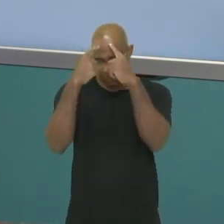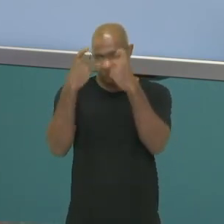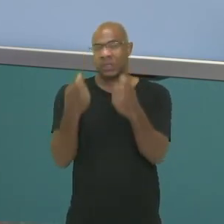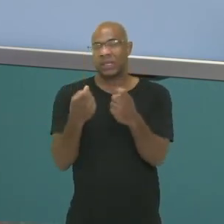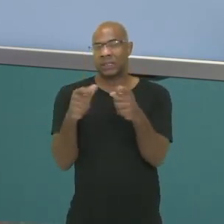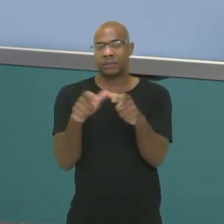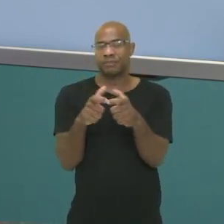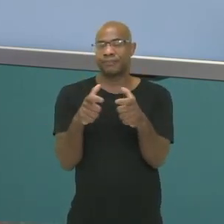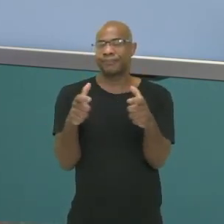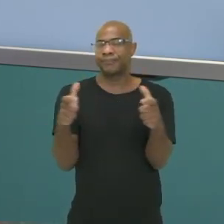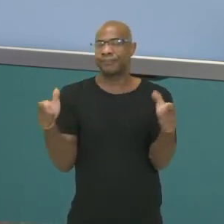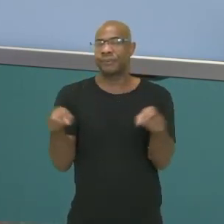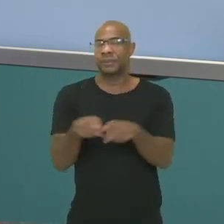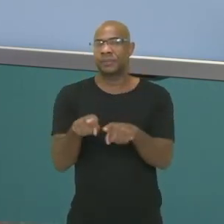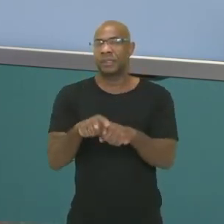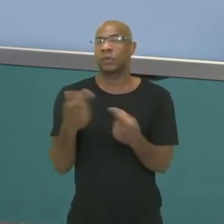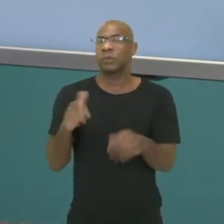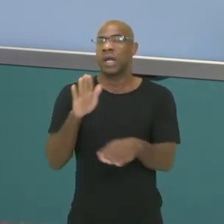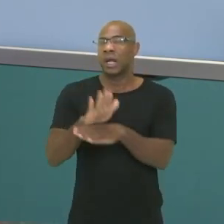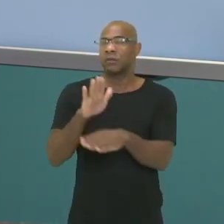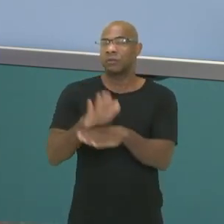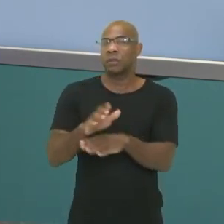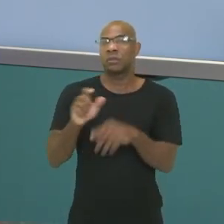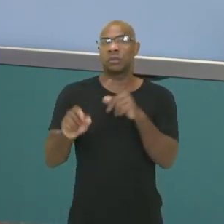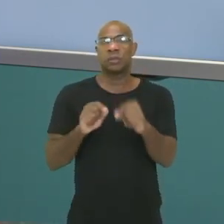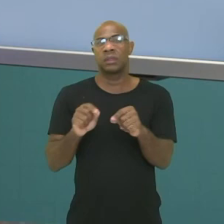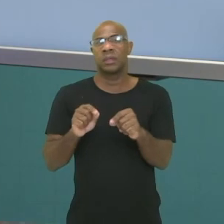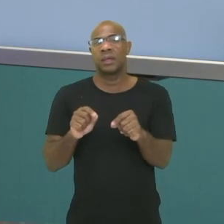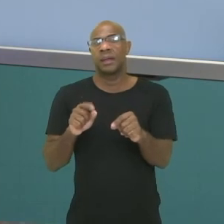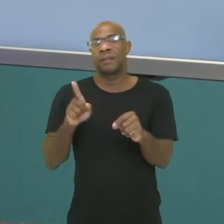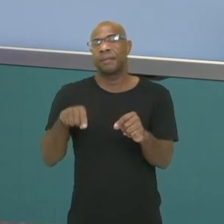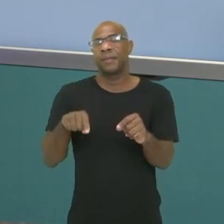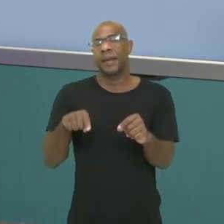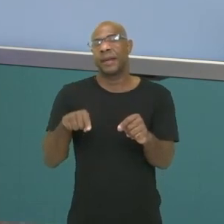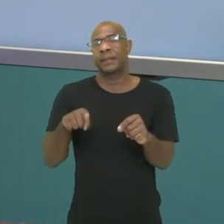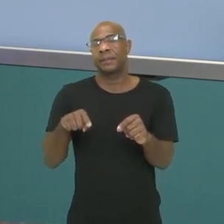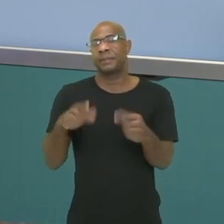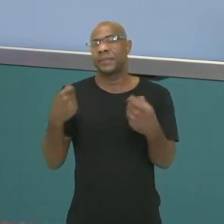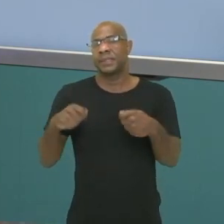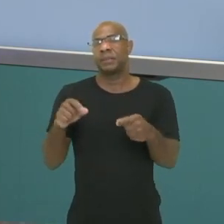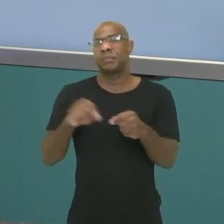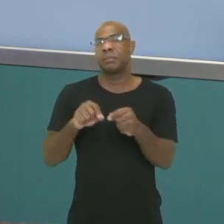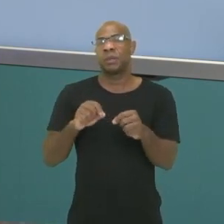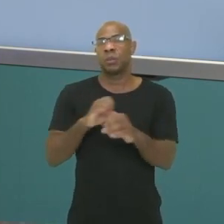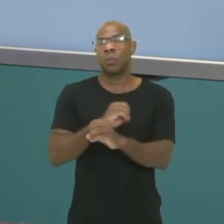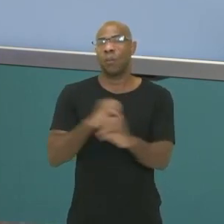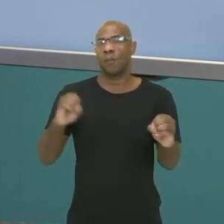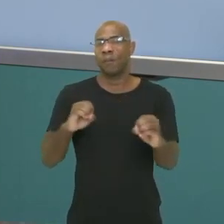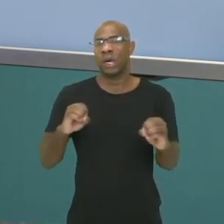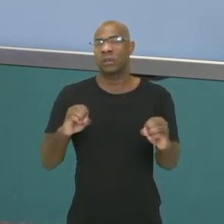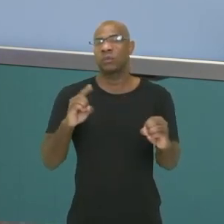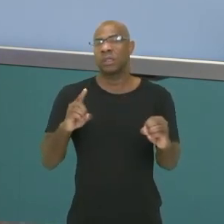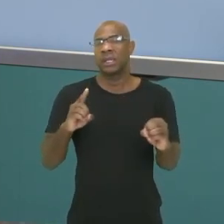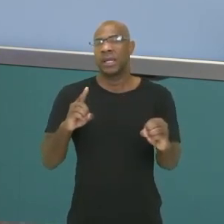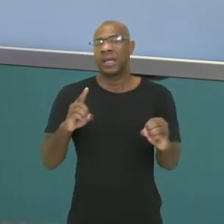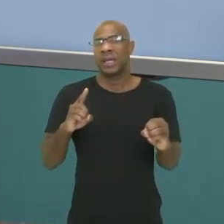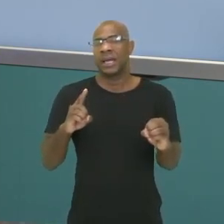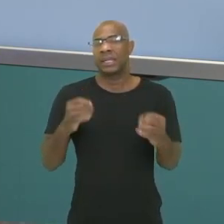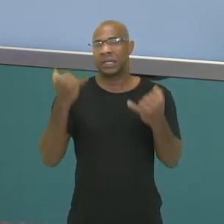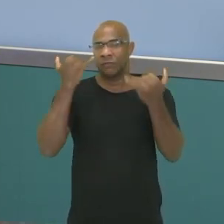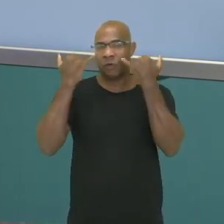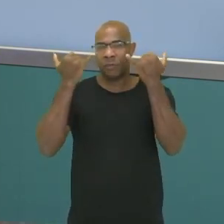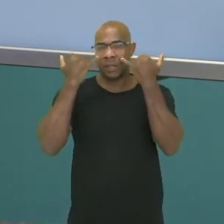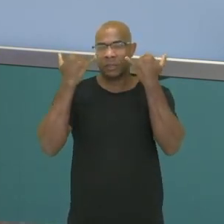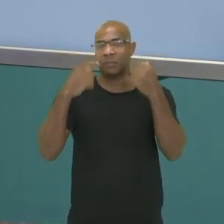né? Contribuindo para que seja zerado, né? esses dados, para que a gente tenha